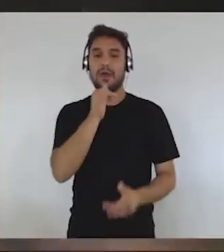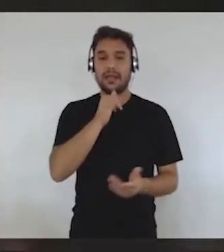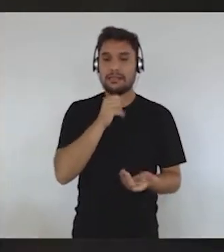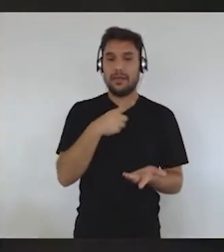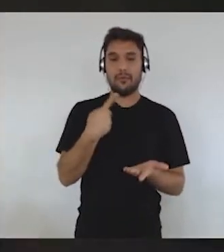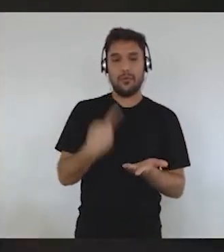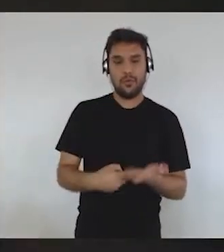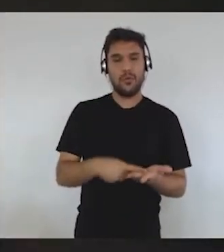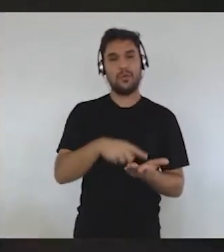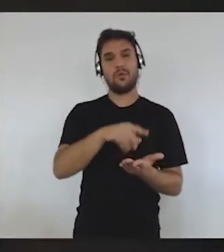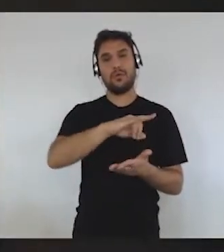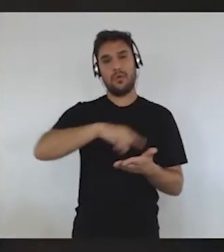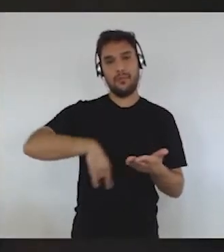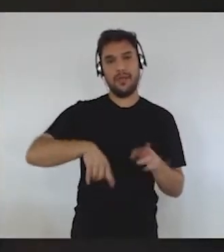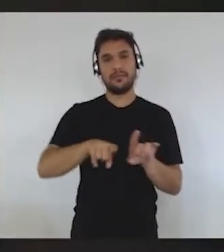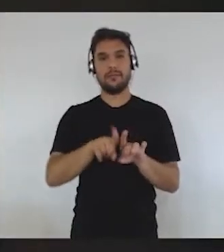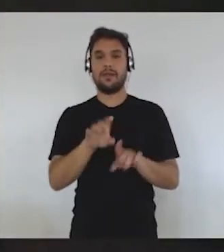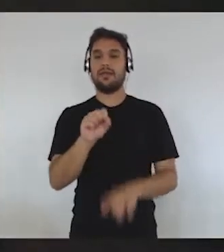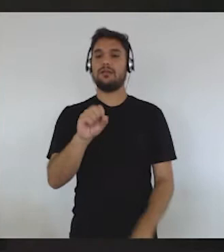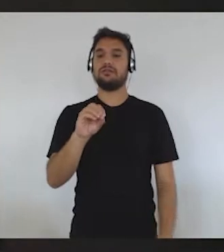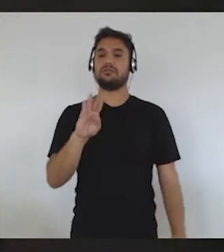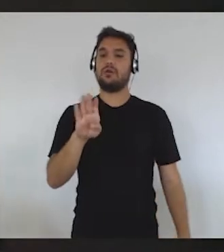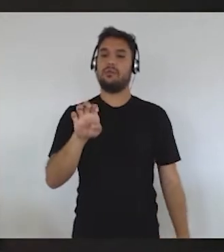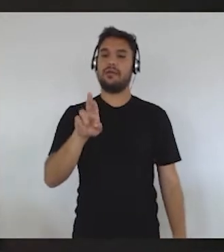a ideia de soberania, né?